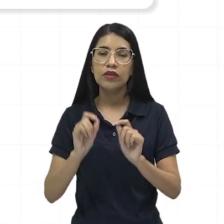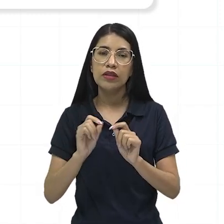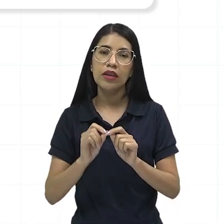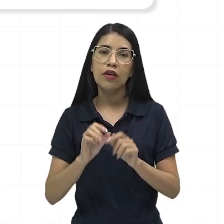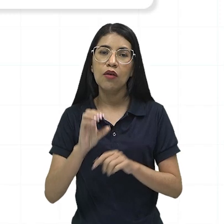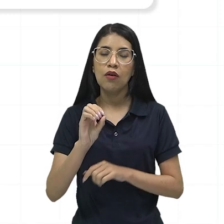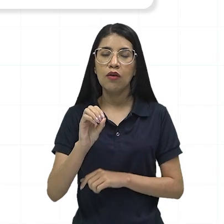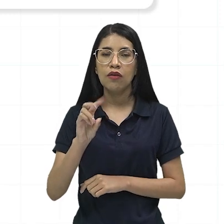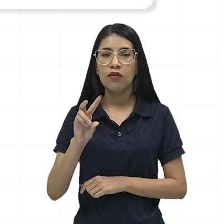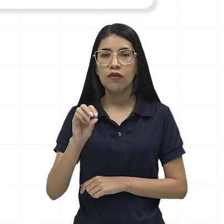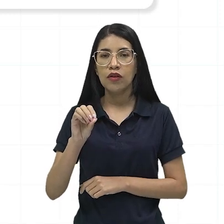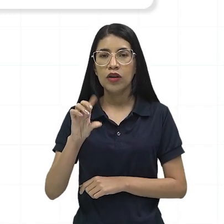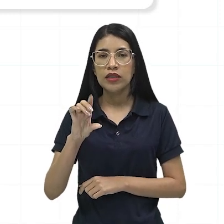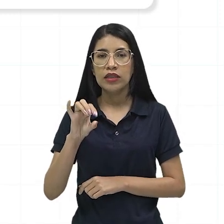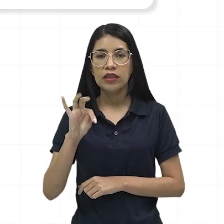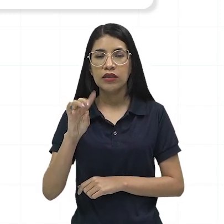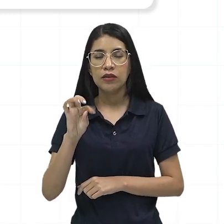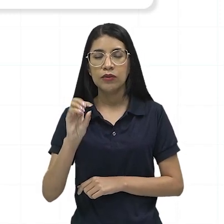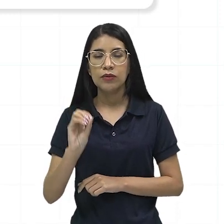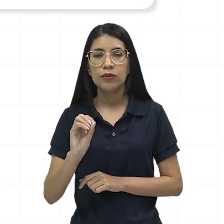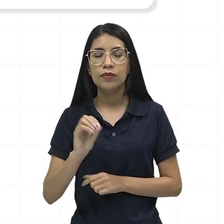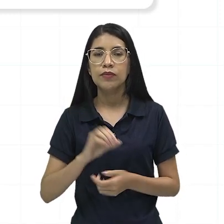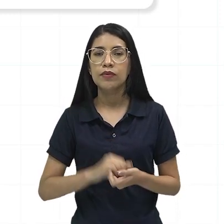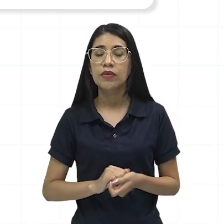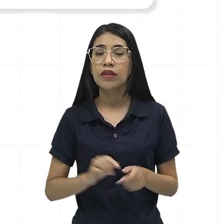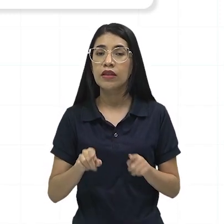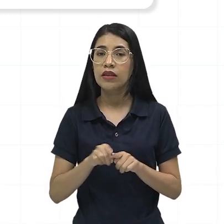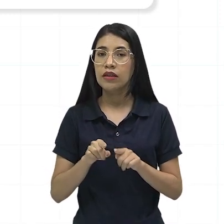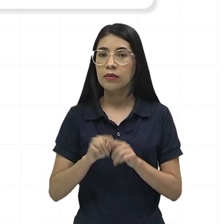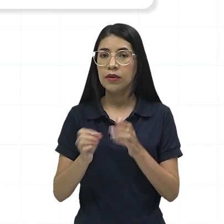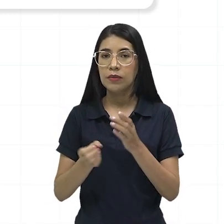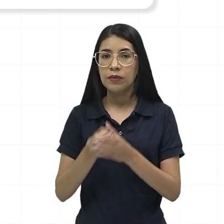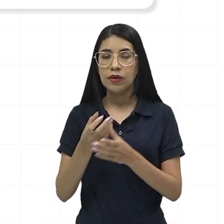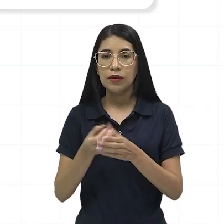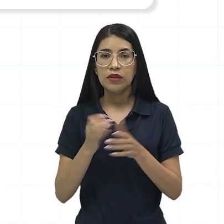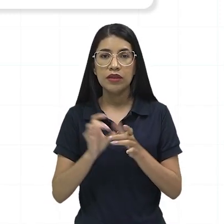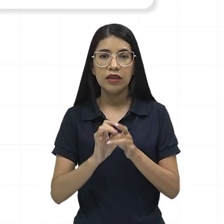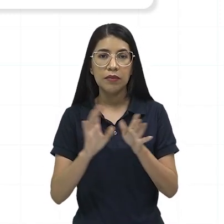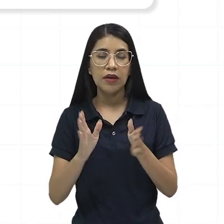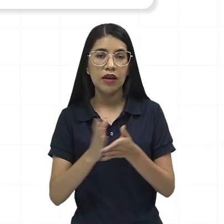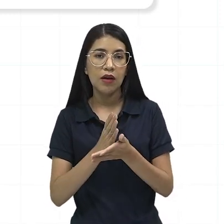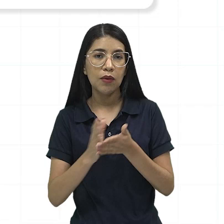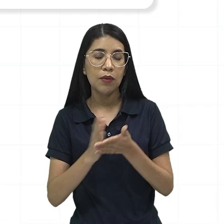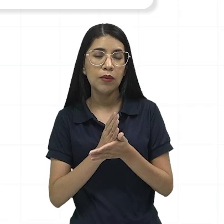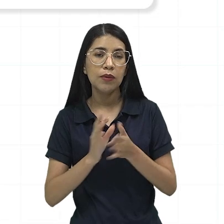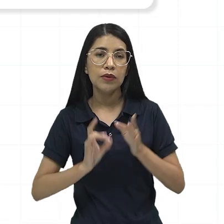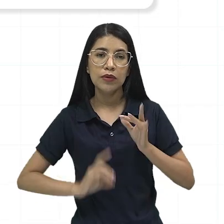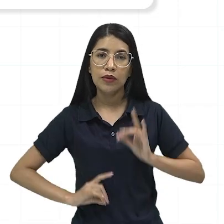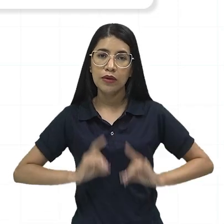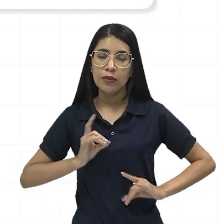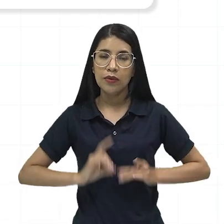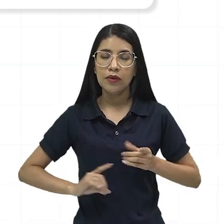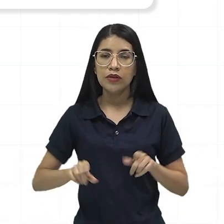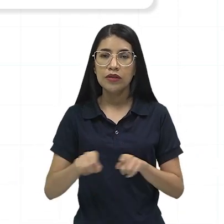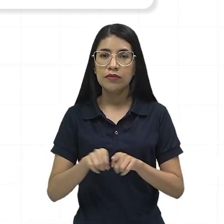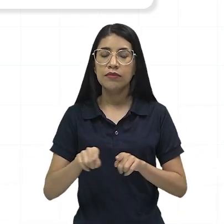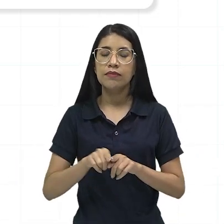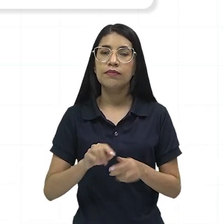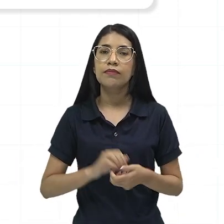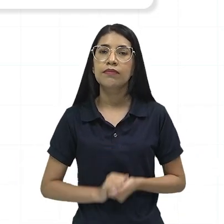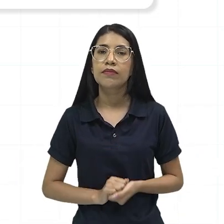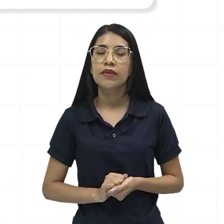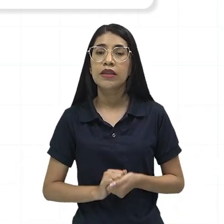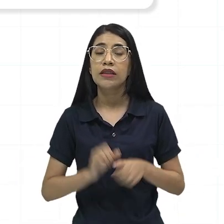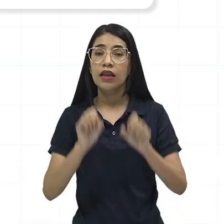de ovócitos, bem como produzir e liberar alguns hormônios. Além disso, é